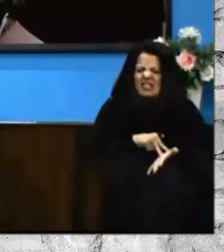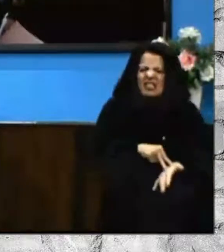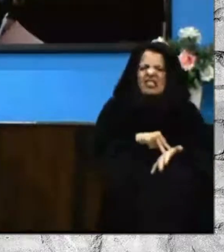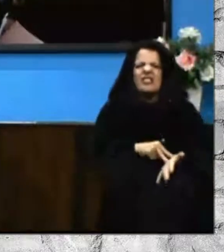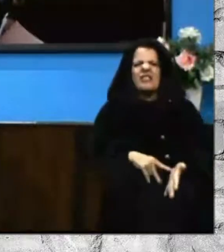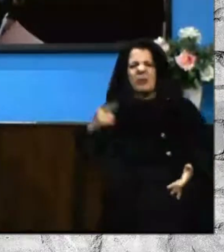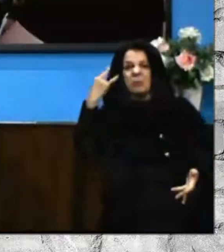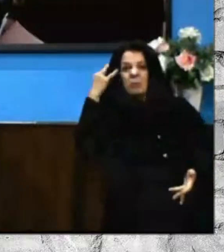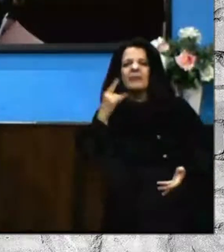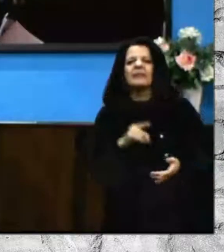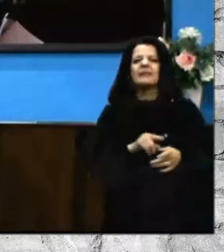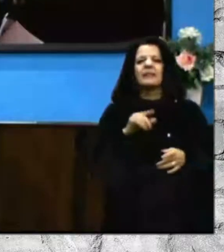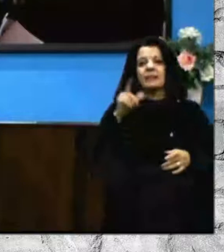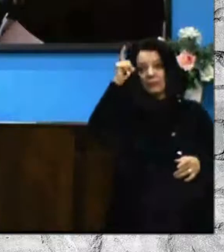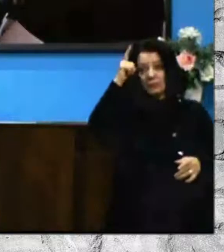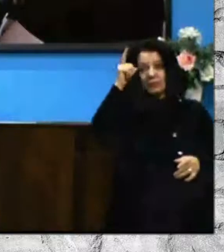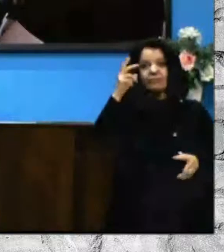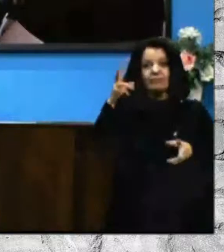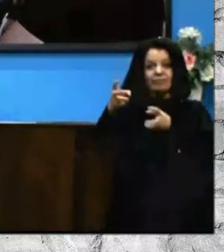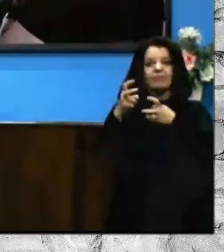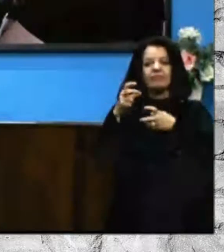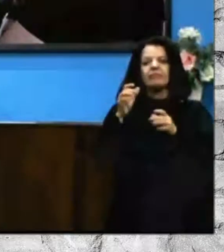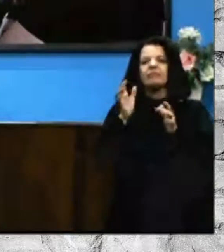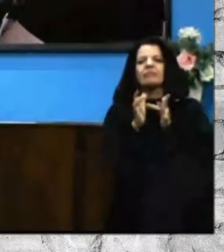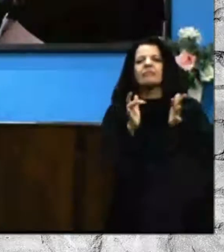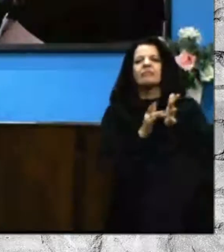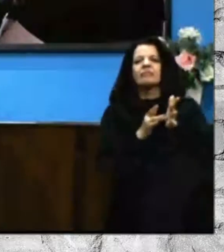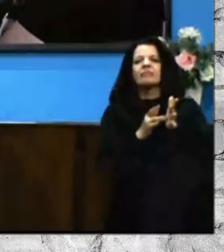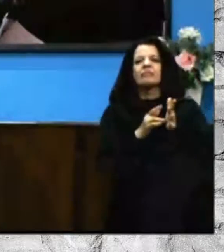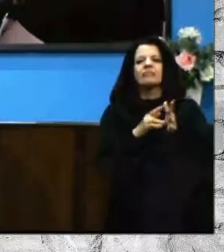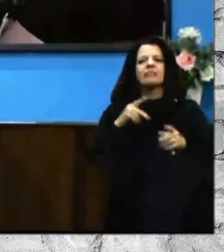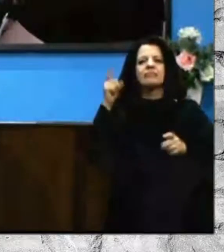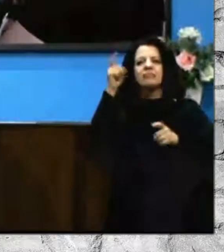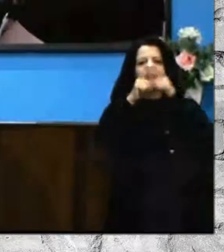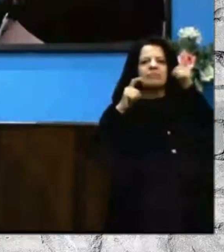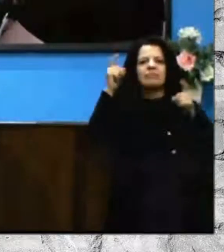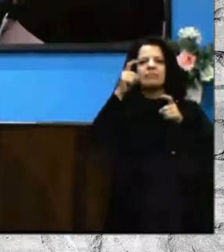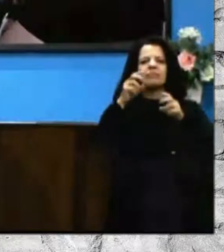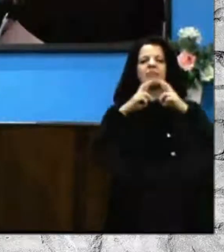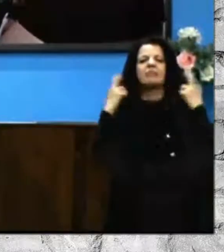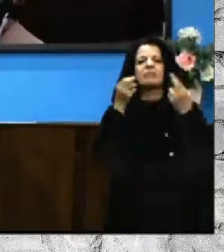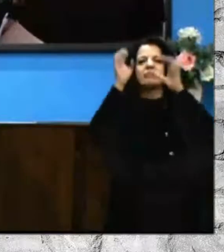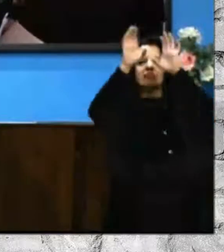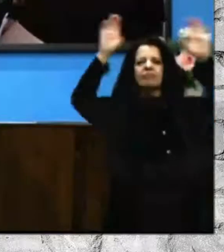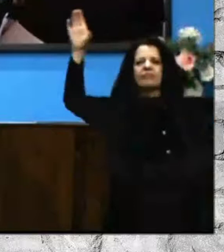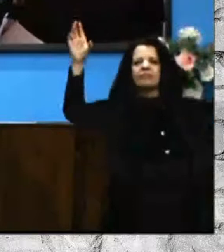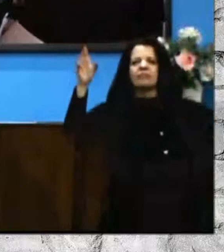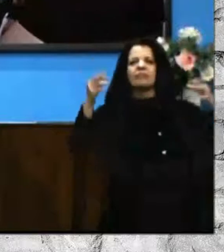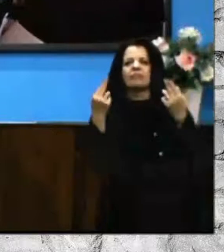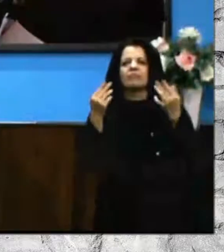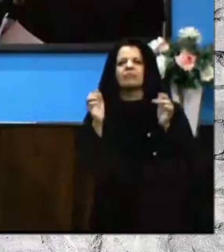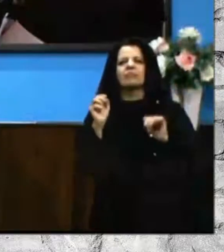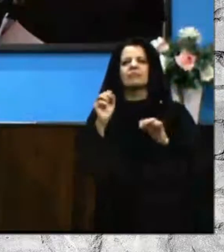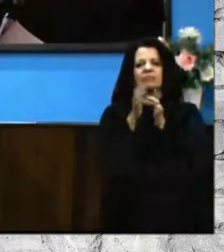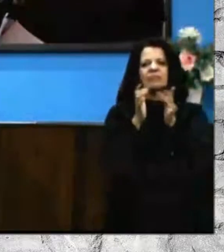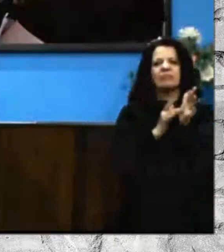astuto. Ele percebeu que Jesus estava preocupado com o reino dos céus. Como Jesus, os verdadeiros crentes